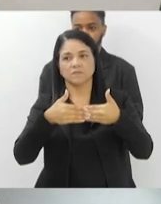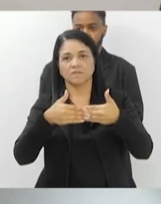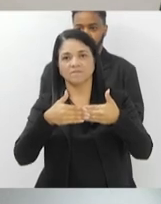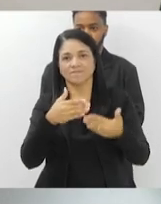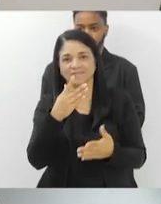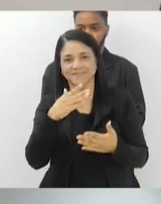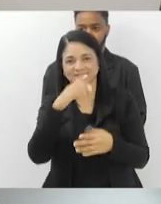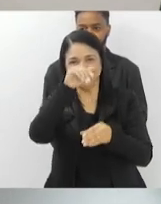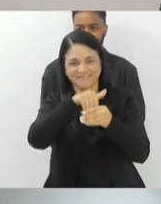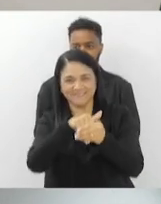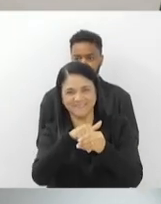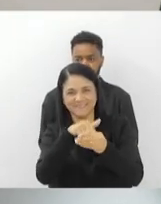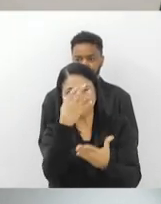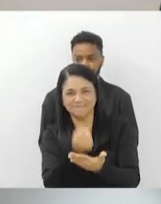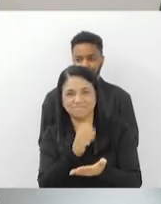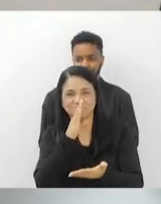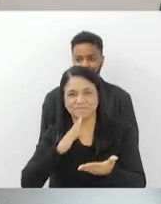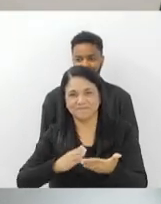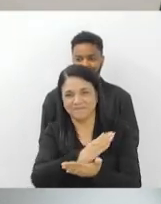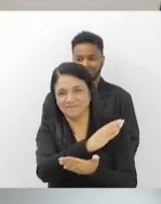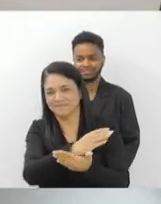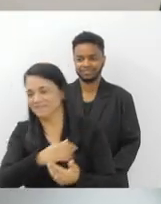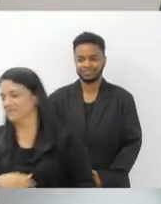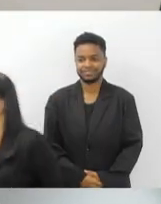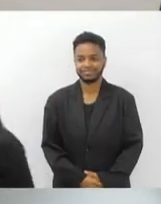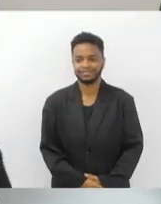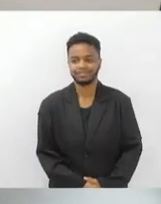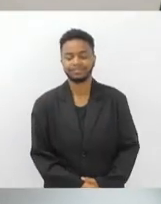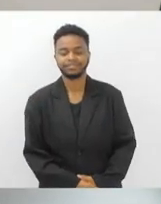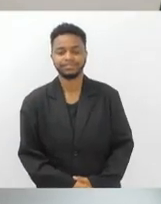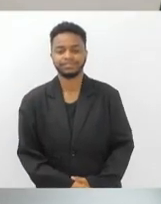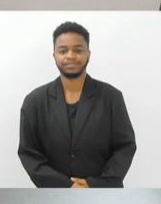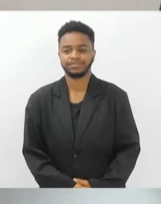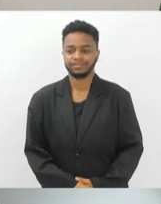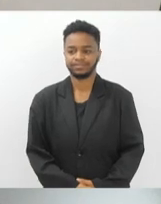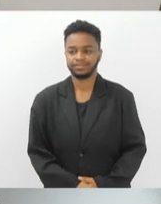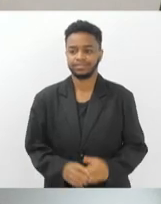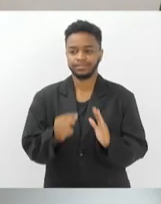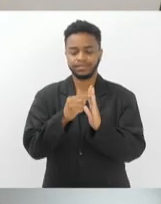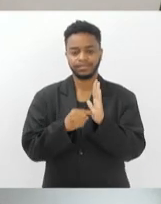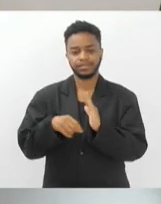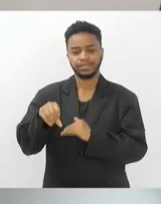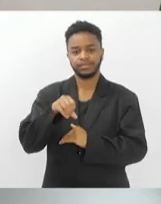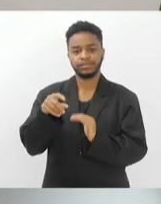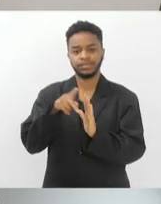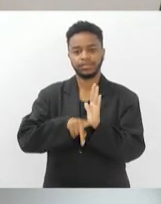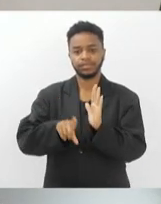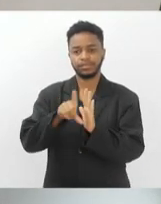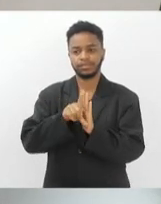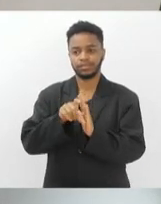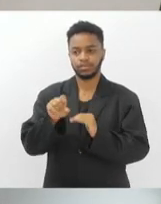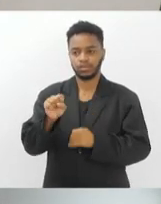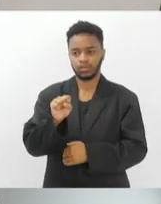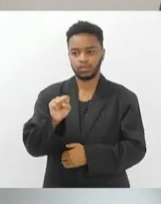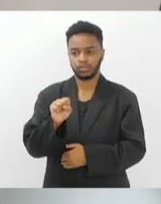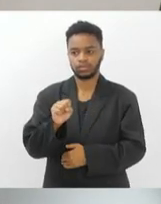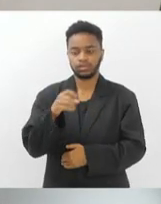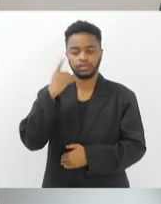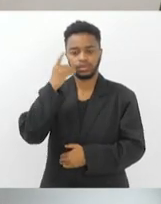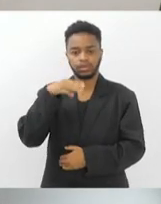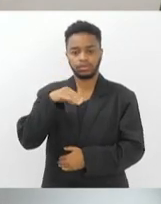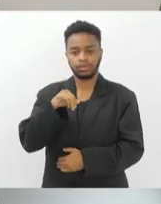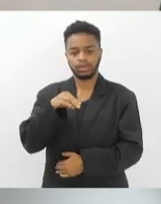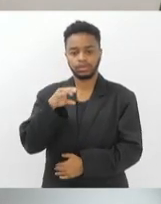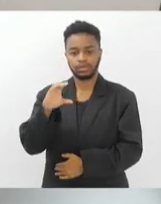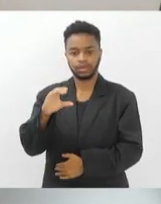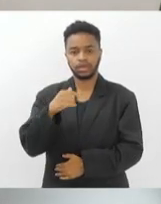Em votação, senhores que aprovam, permaneçam como estão, aprovado. Item 9 da pauta, o PL 48, deputado Carlos Meire. Não,